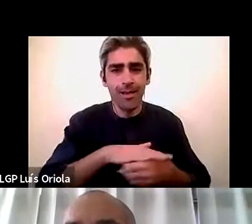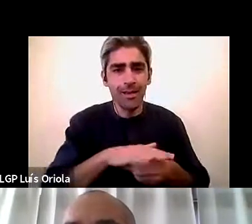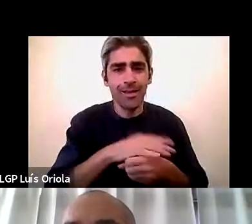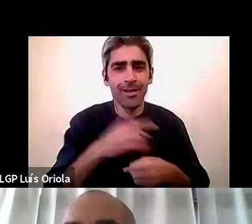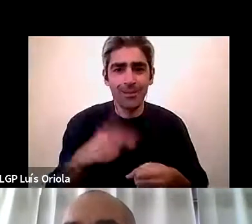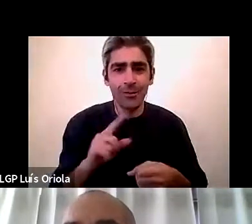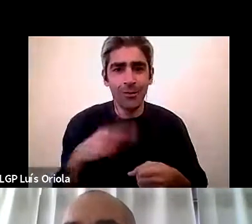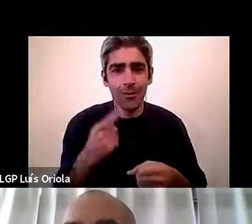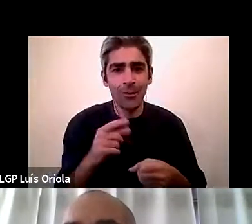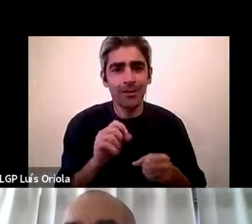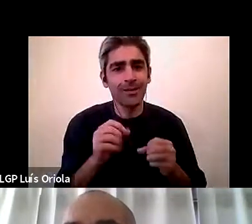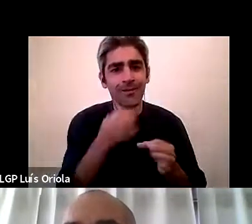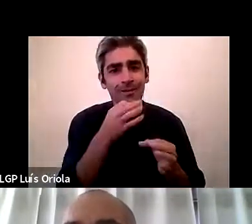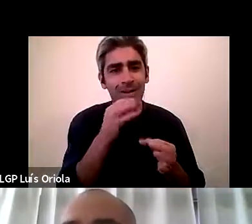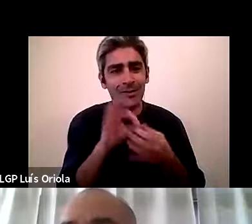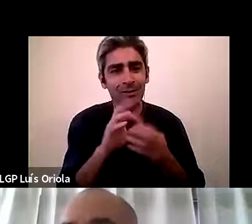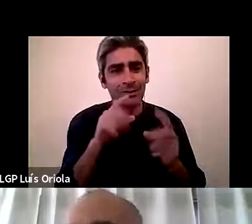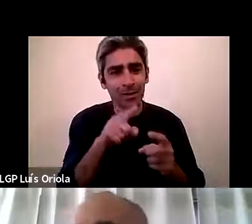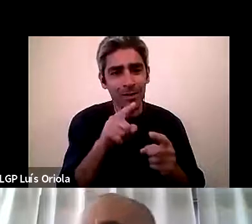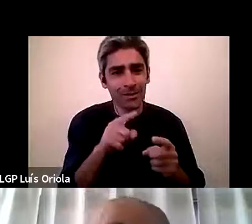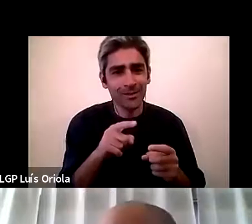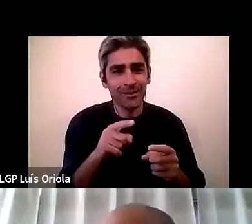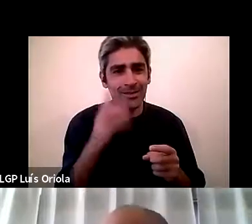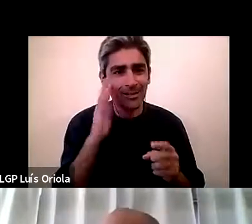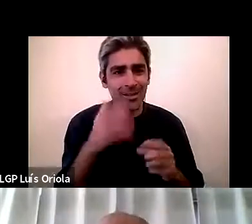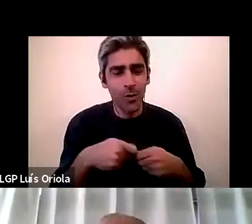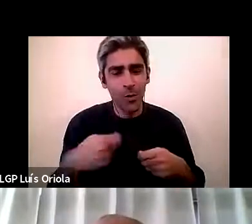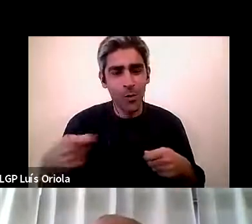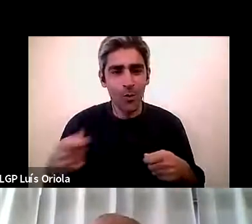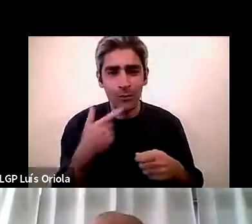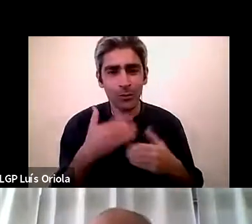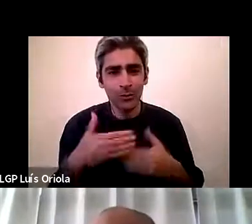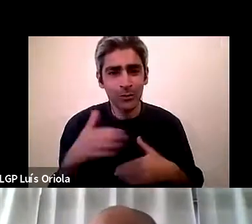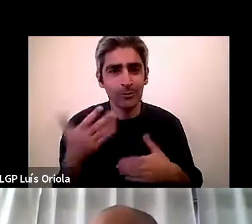um outro webinar só para falar disso. De experimentação, eu acho que já me alonguei demais.